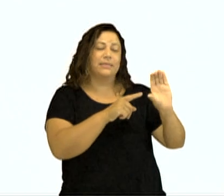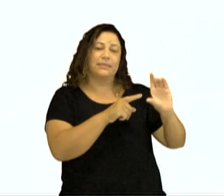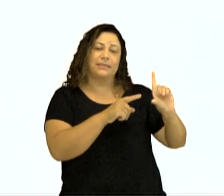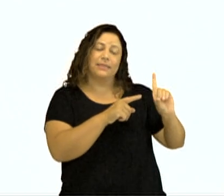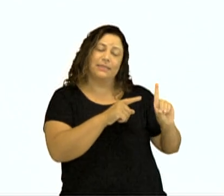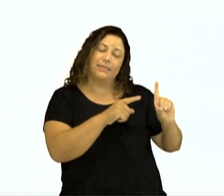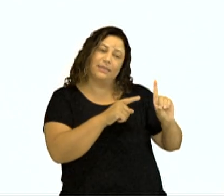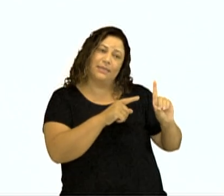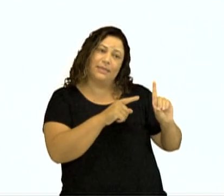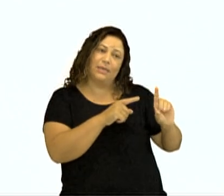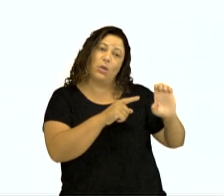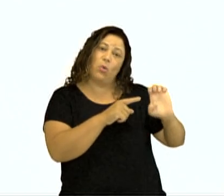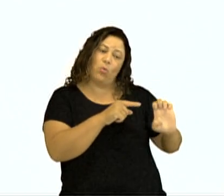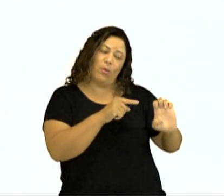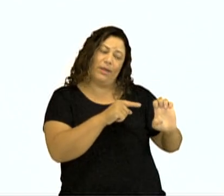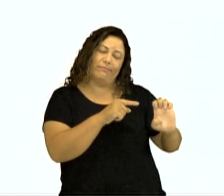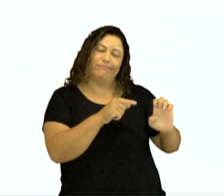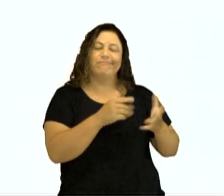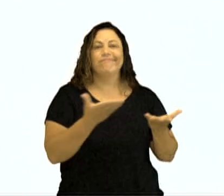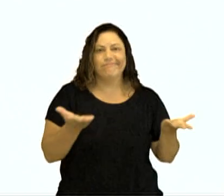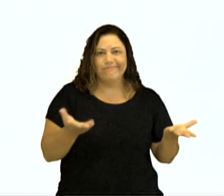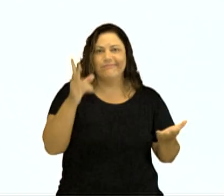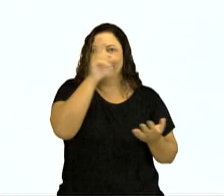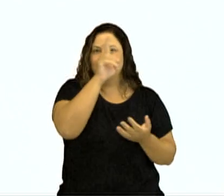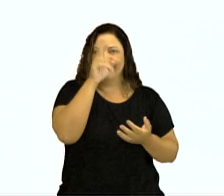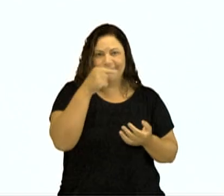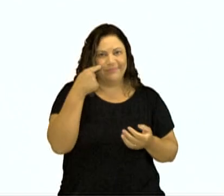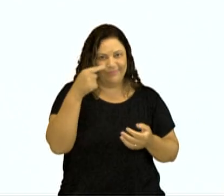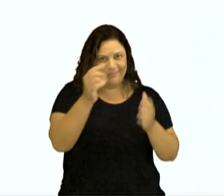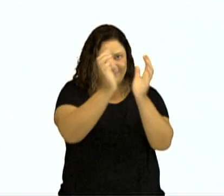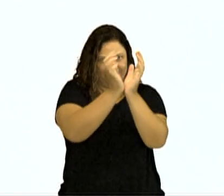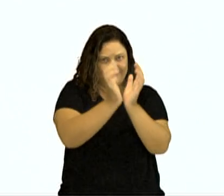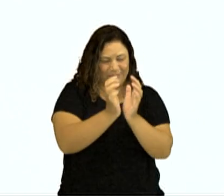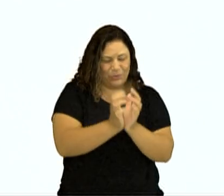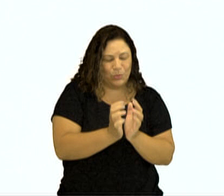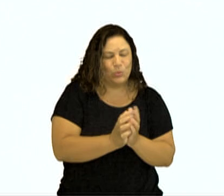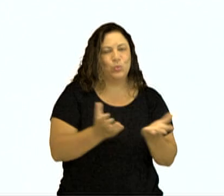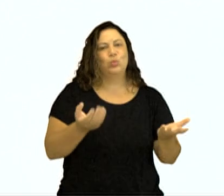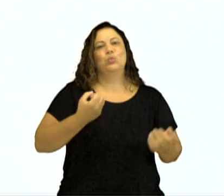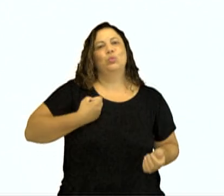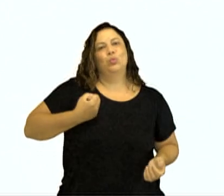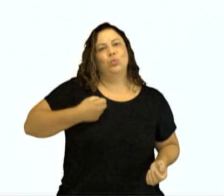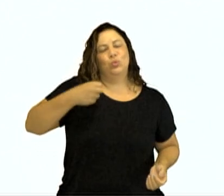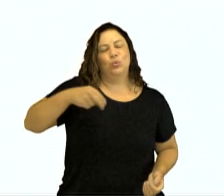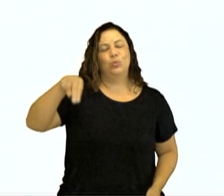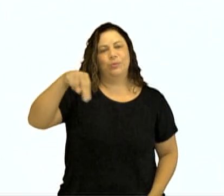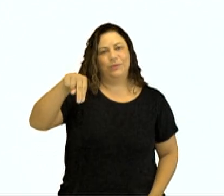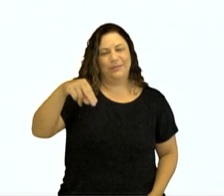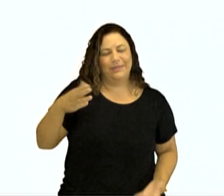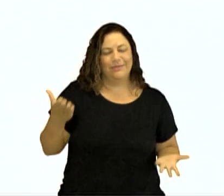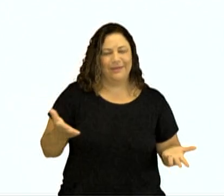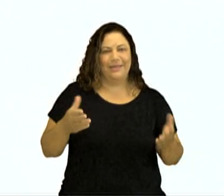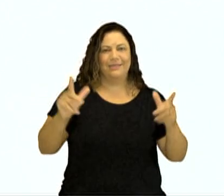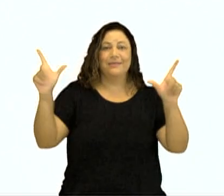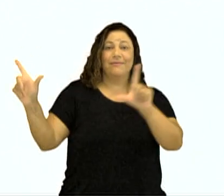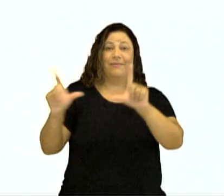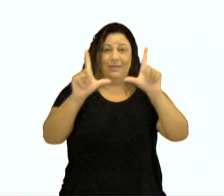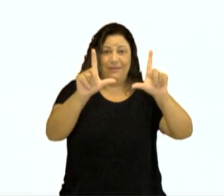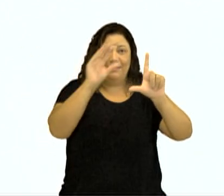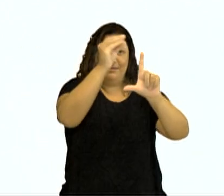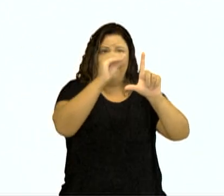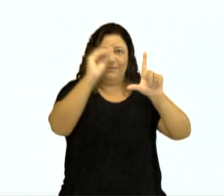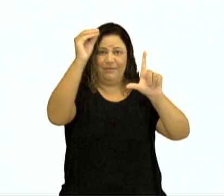D ou E. Lembra aí do conjunto dos números naturais? Faz uma tabelinha que você vai encontrar o resultado